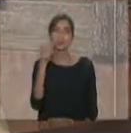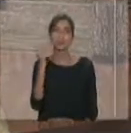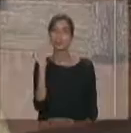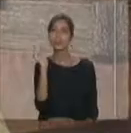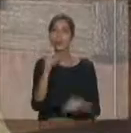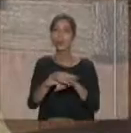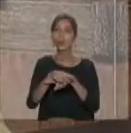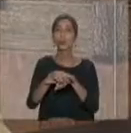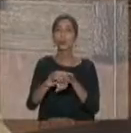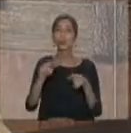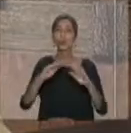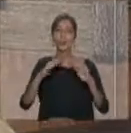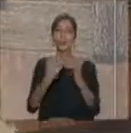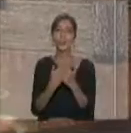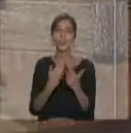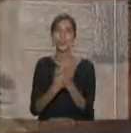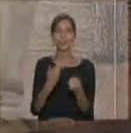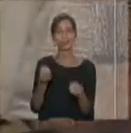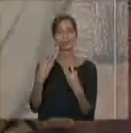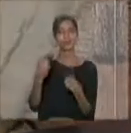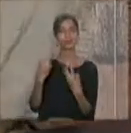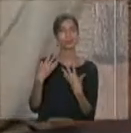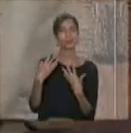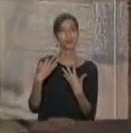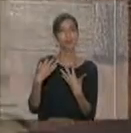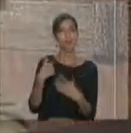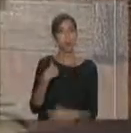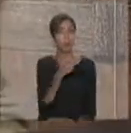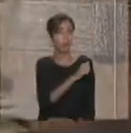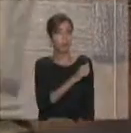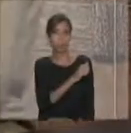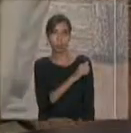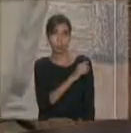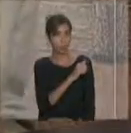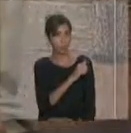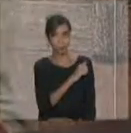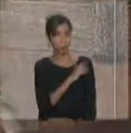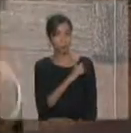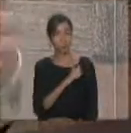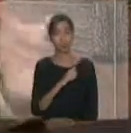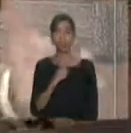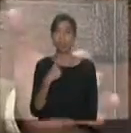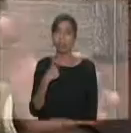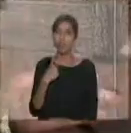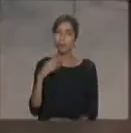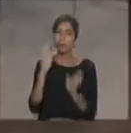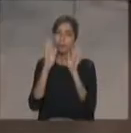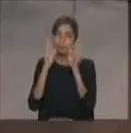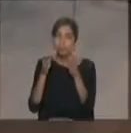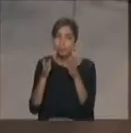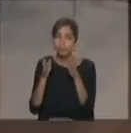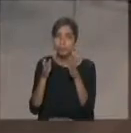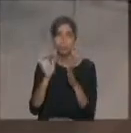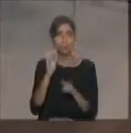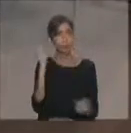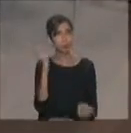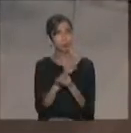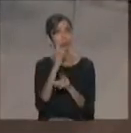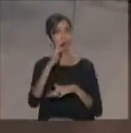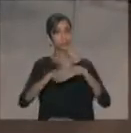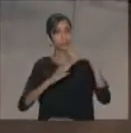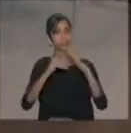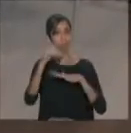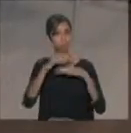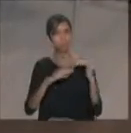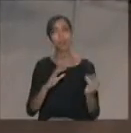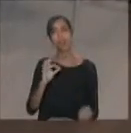ali para uma escola, né? Quer dizer, era um aluno ali, eu fui focar. Mas descobriu a sua vocação, né?